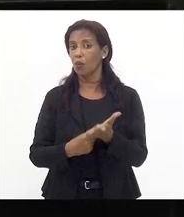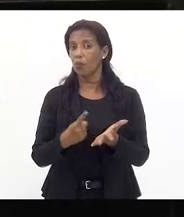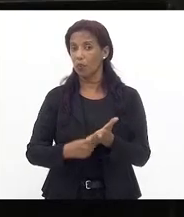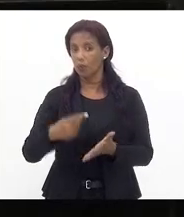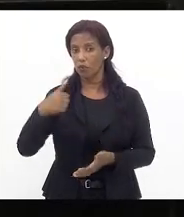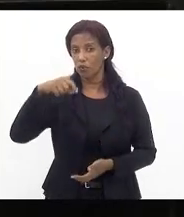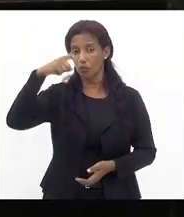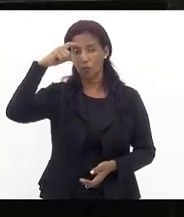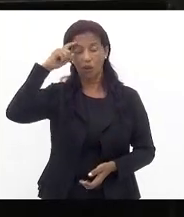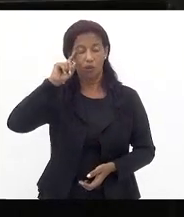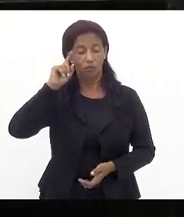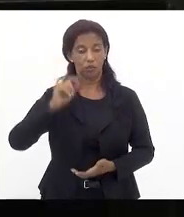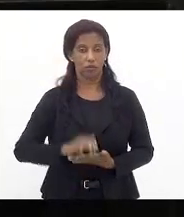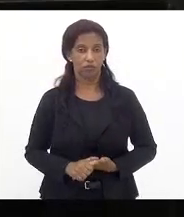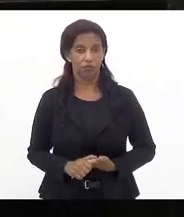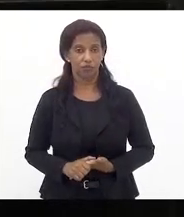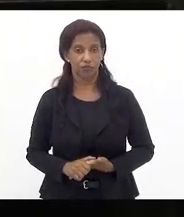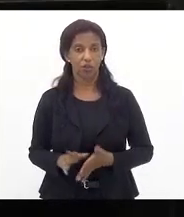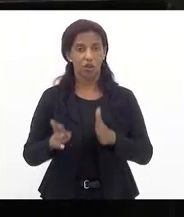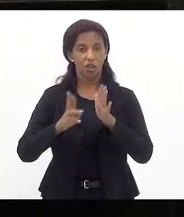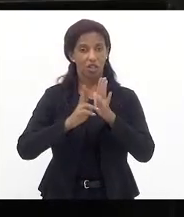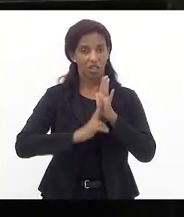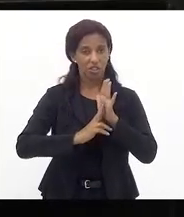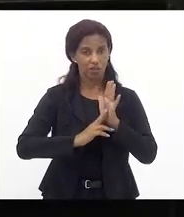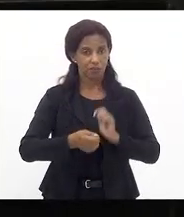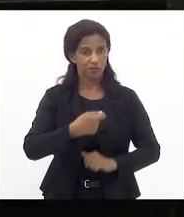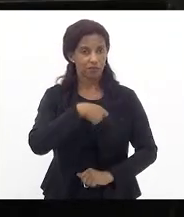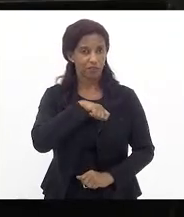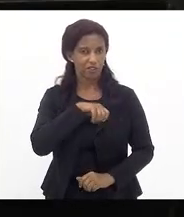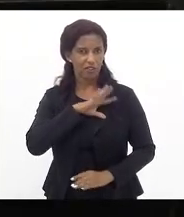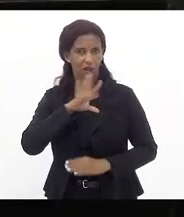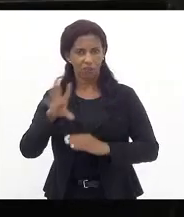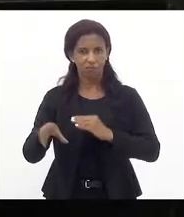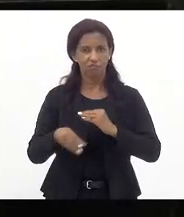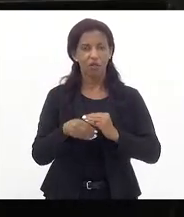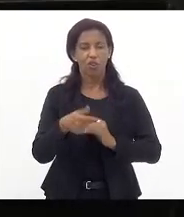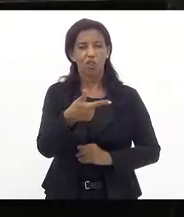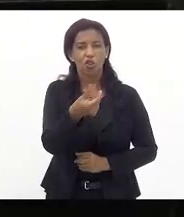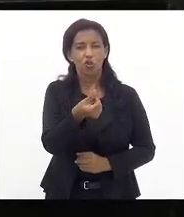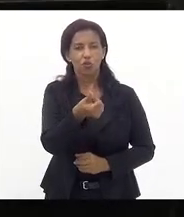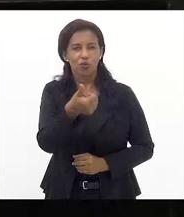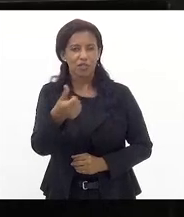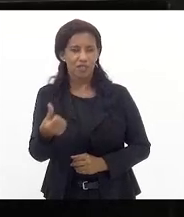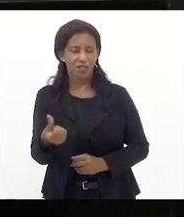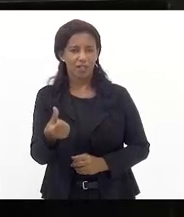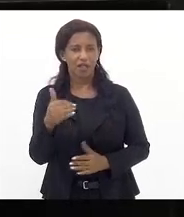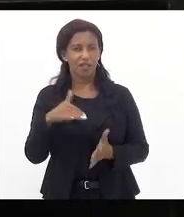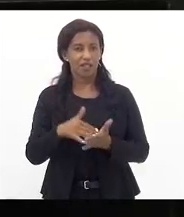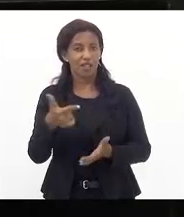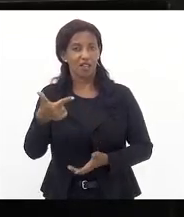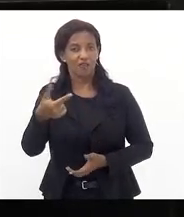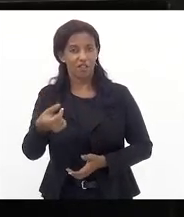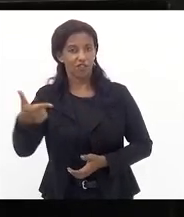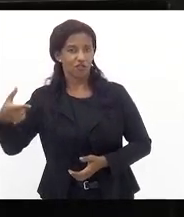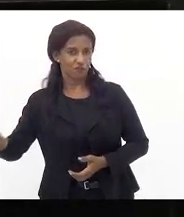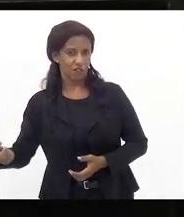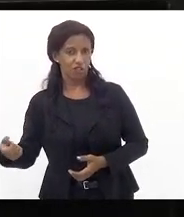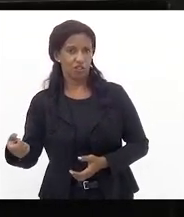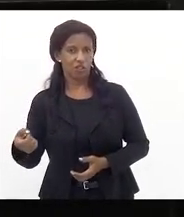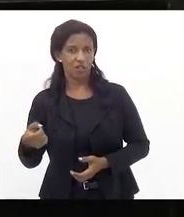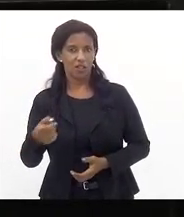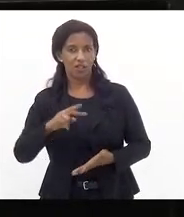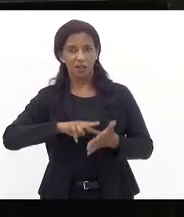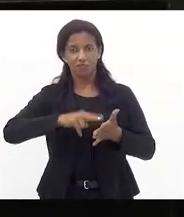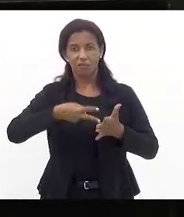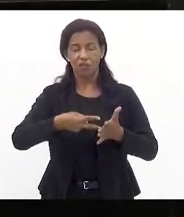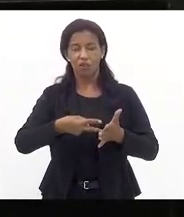Castro, digo, o regime de recuperação fiscal, a adesão feita em 2017 a 2020, esta reposição